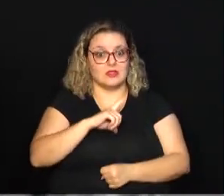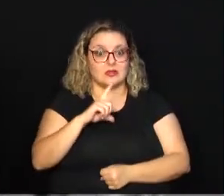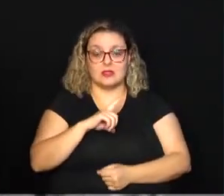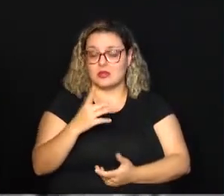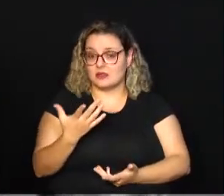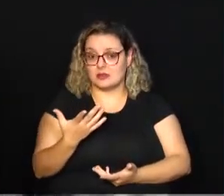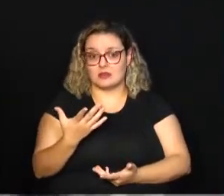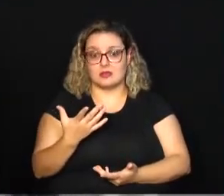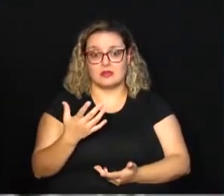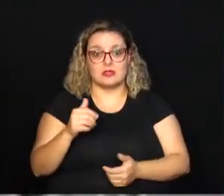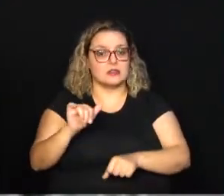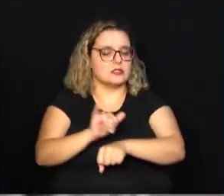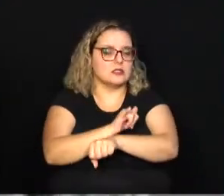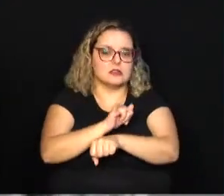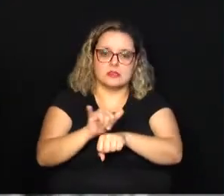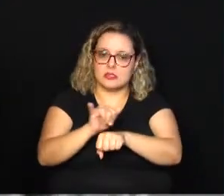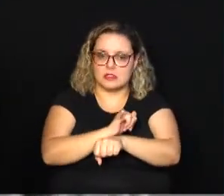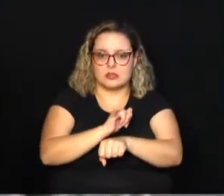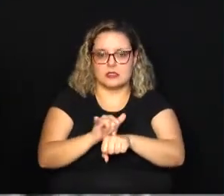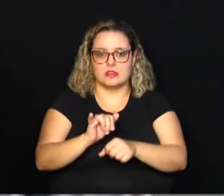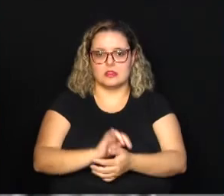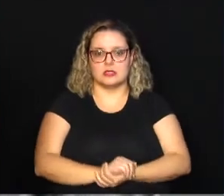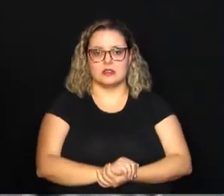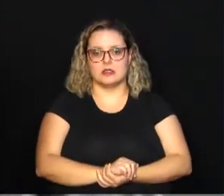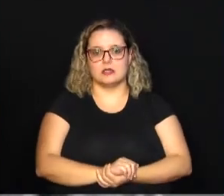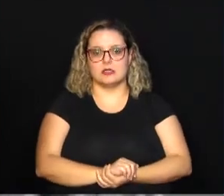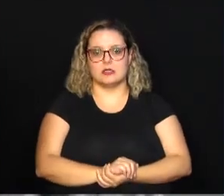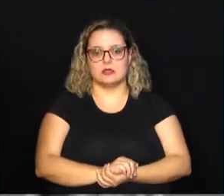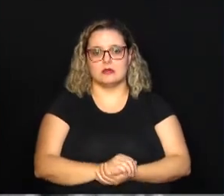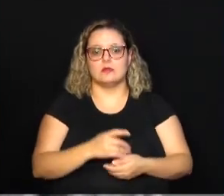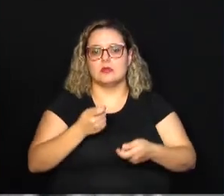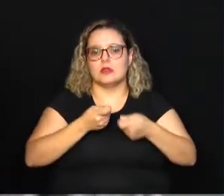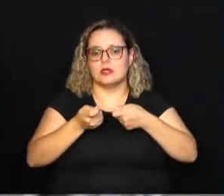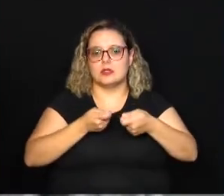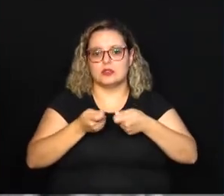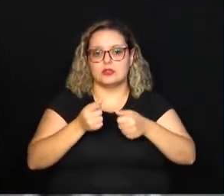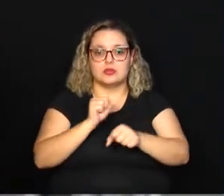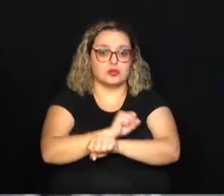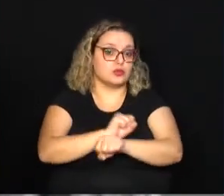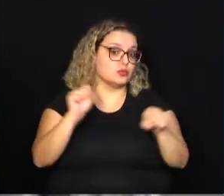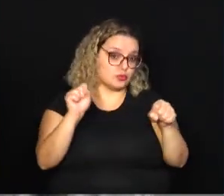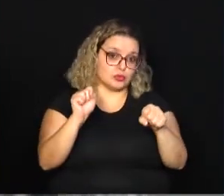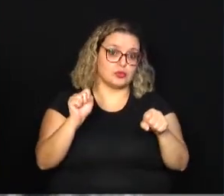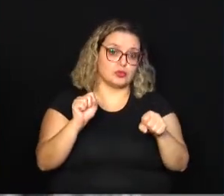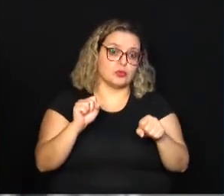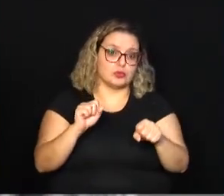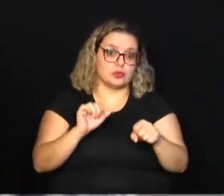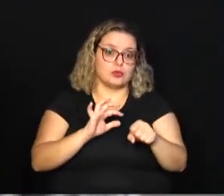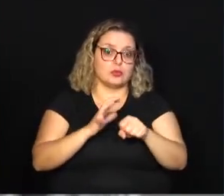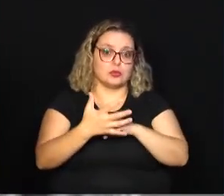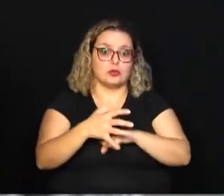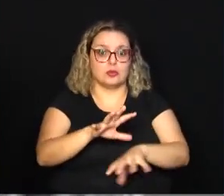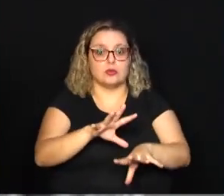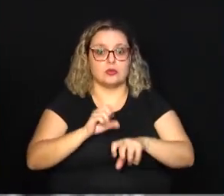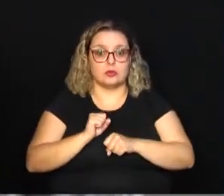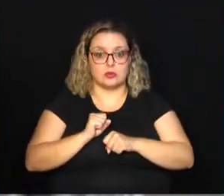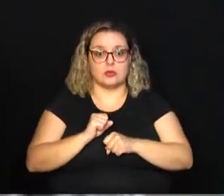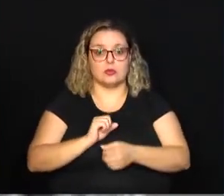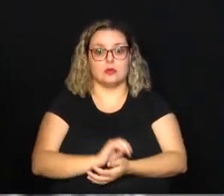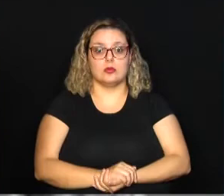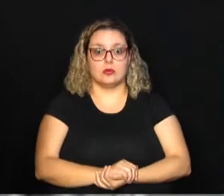ter alguma estratégia para administrar essa situação. Então, deixo aqui